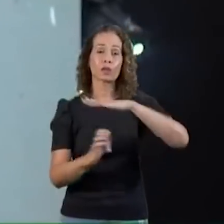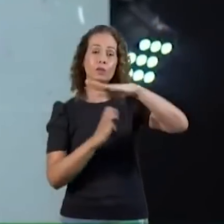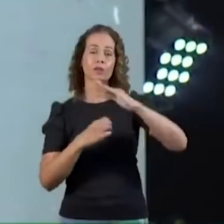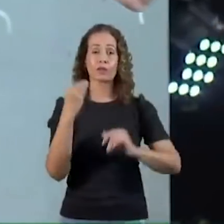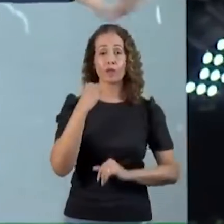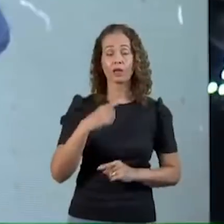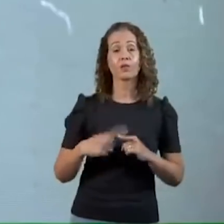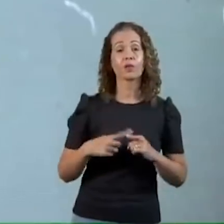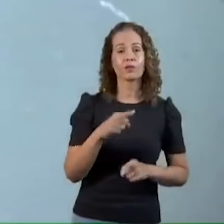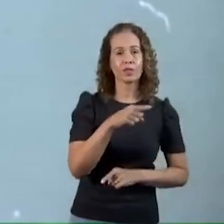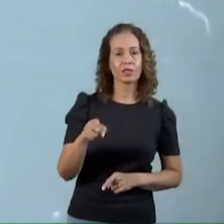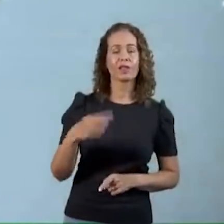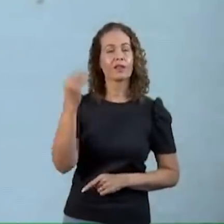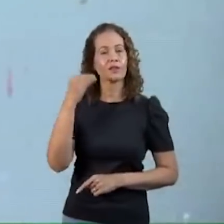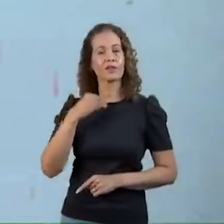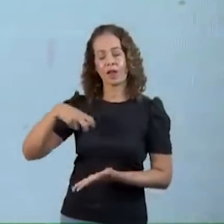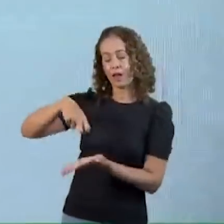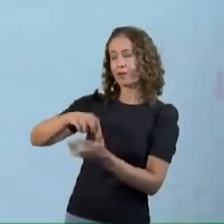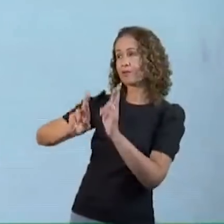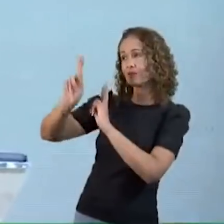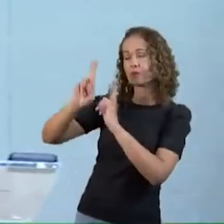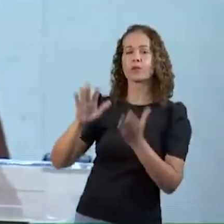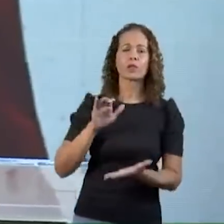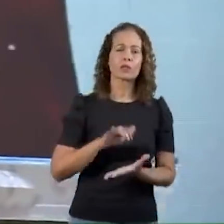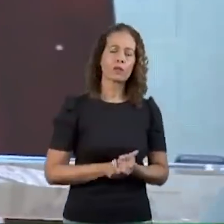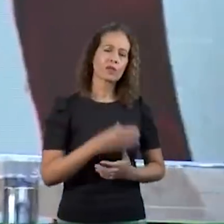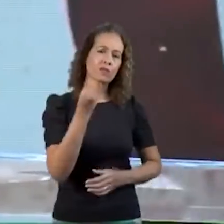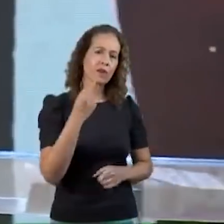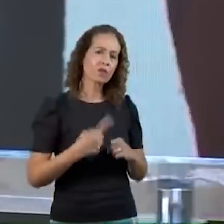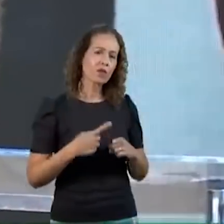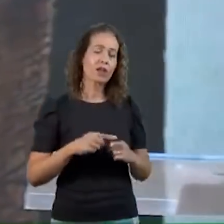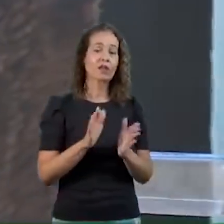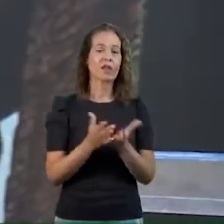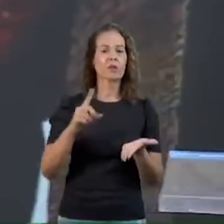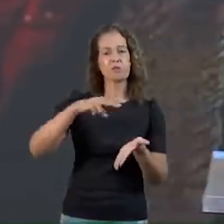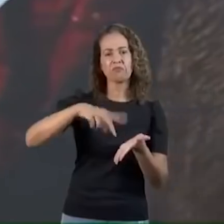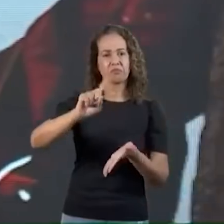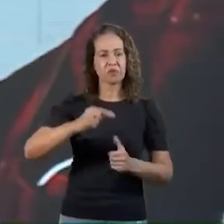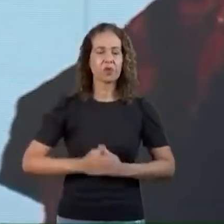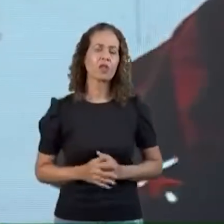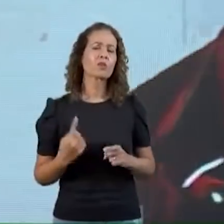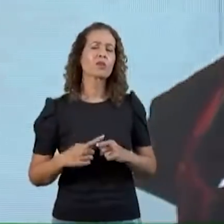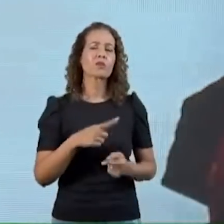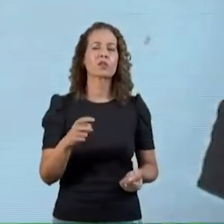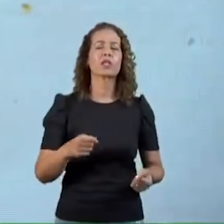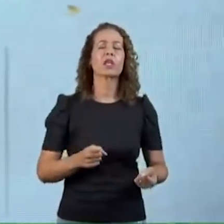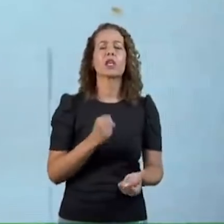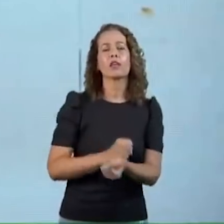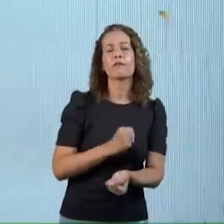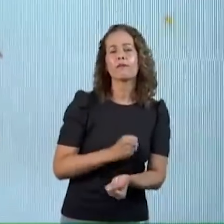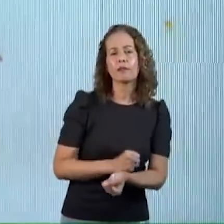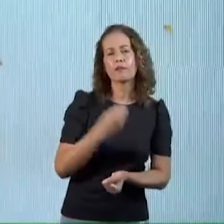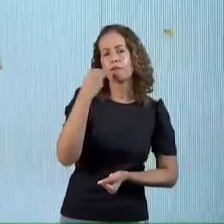Porque você está fraco no joelho. Sabe por que o casamento fica fraco? Você está fraco de Bíblia. Sabe por que você está fraco nos vícios? Porque você está